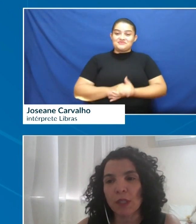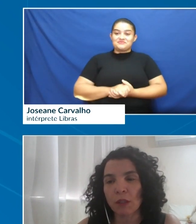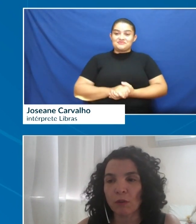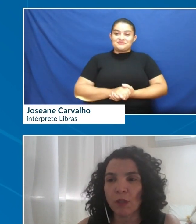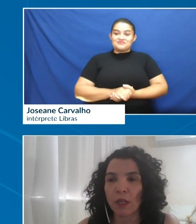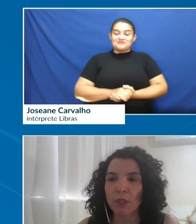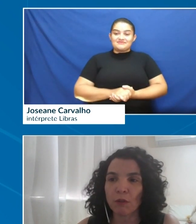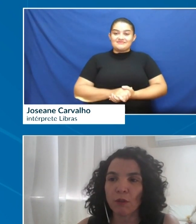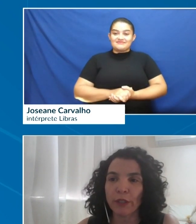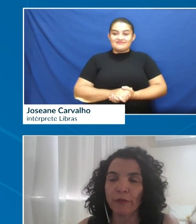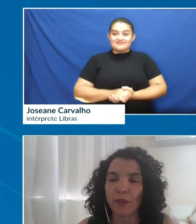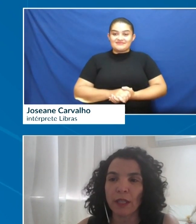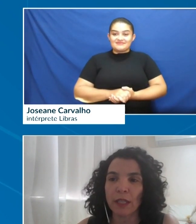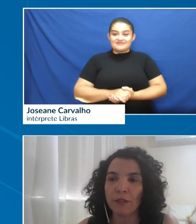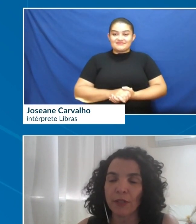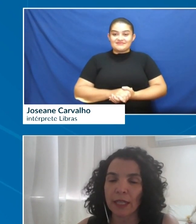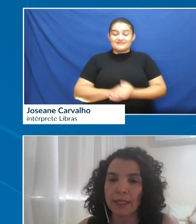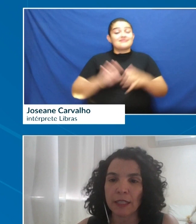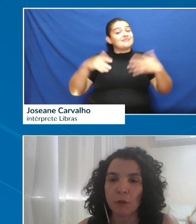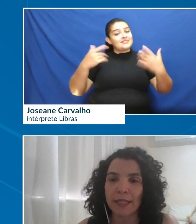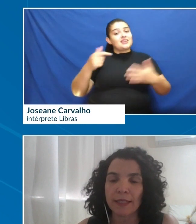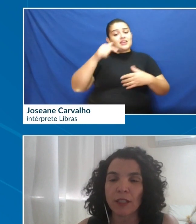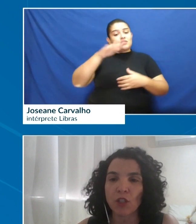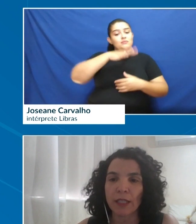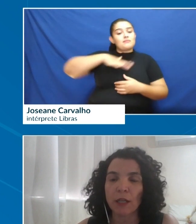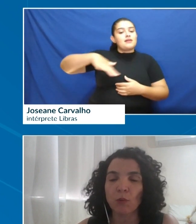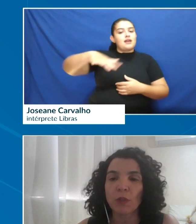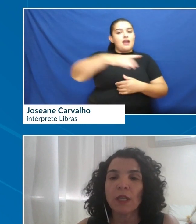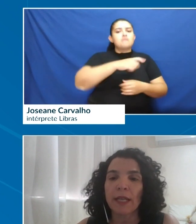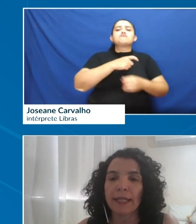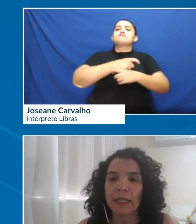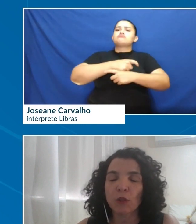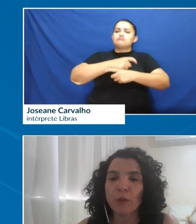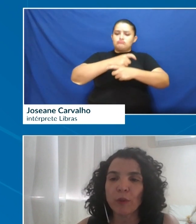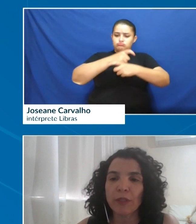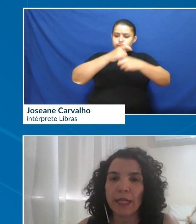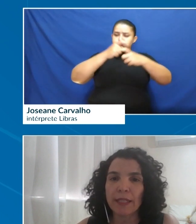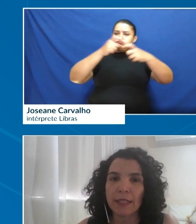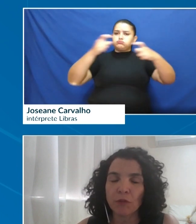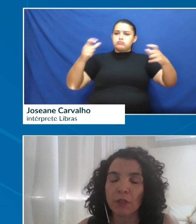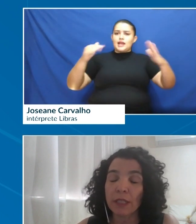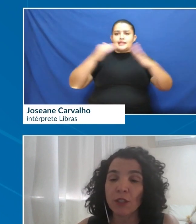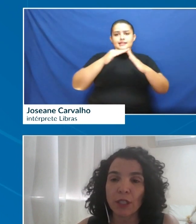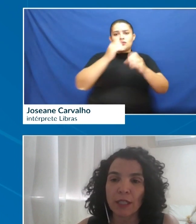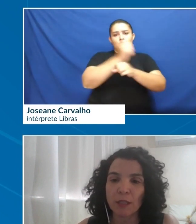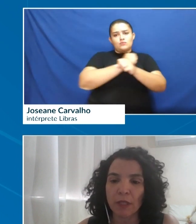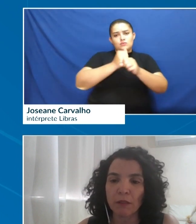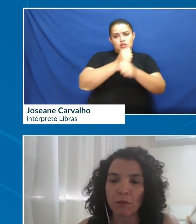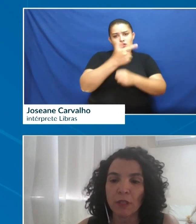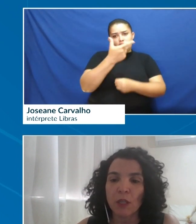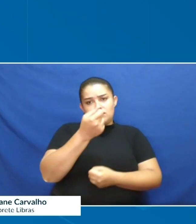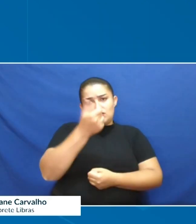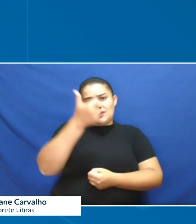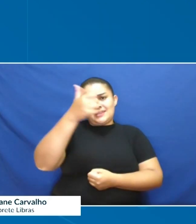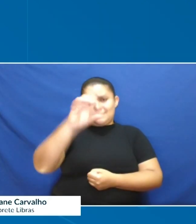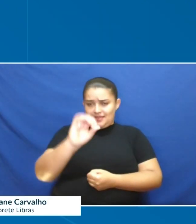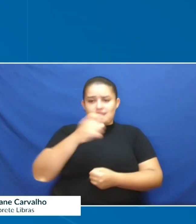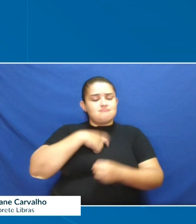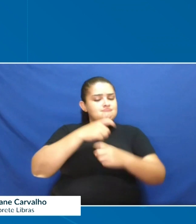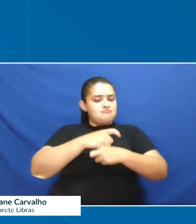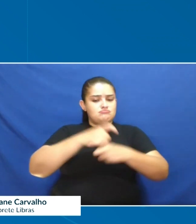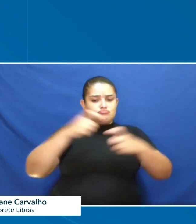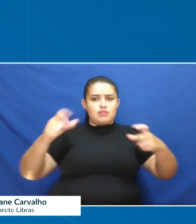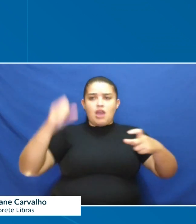O setor é um setor que ele cresceu bastante até 2010, teve um grande crescimento. O Brasil estava